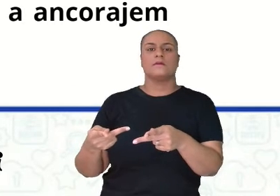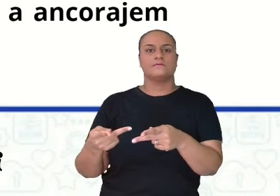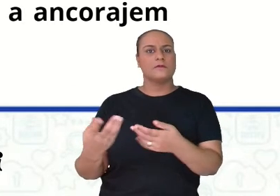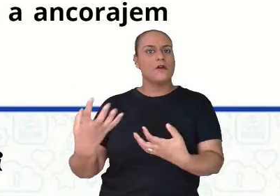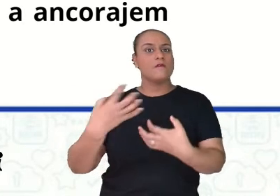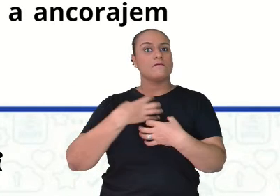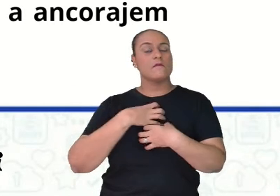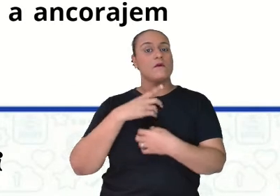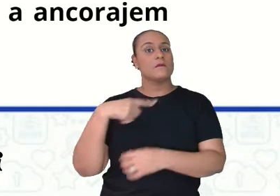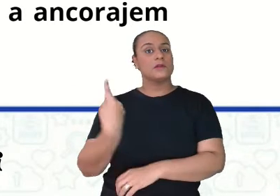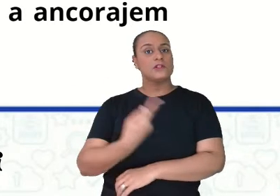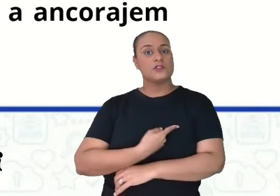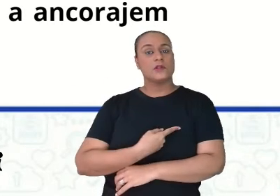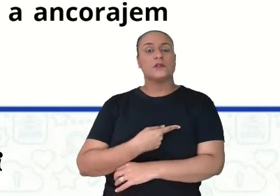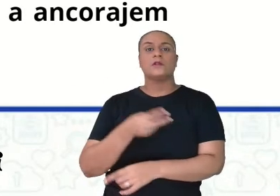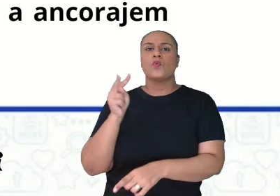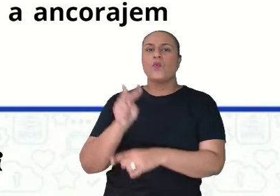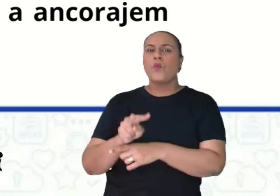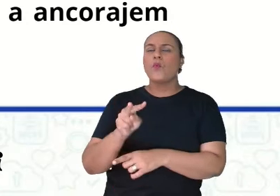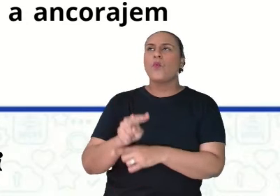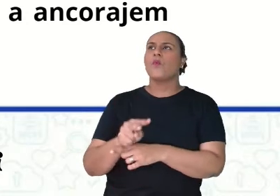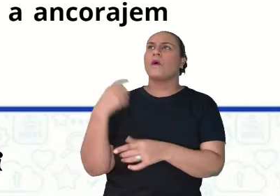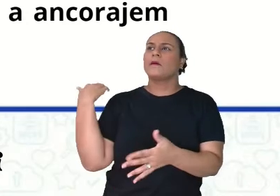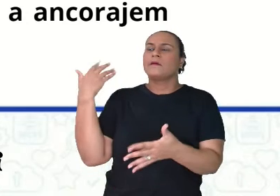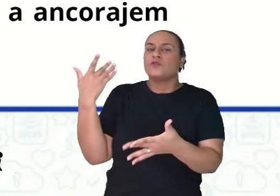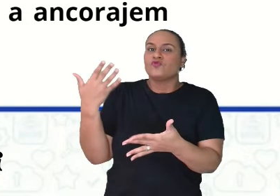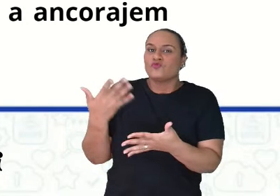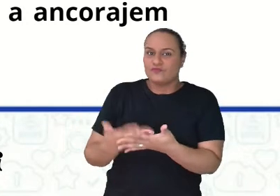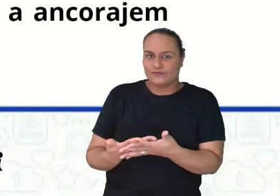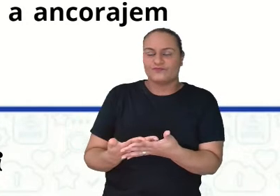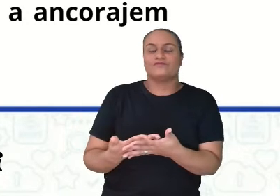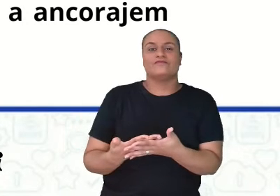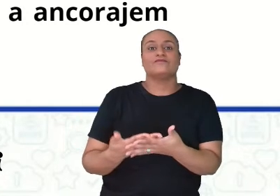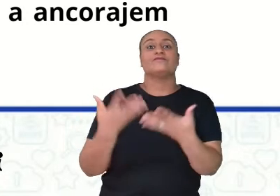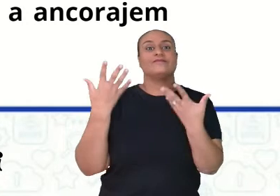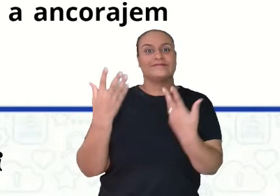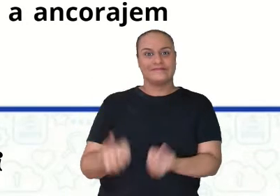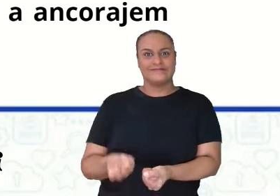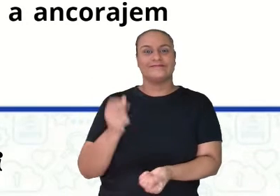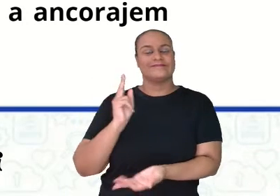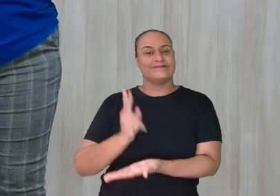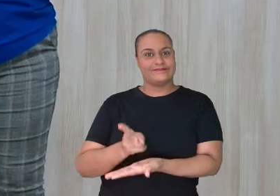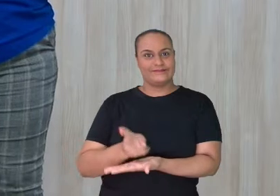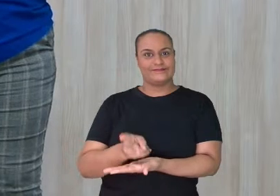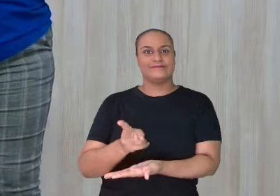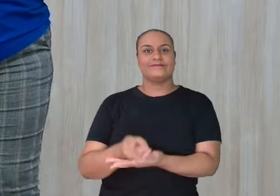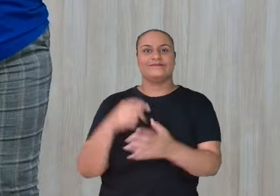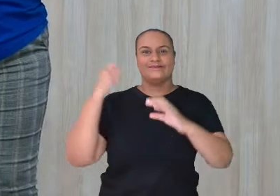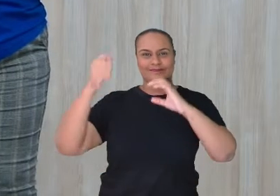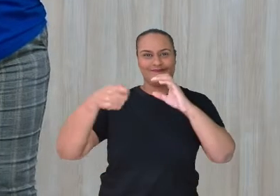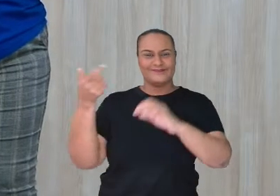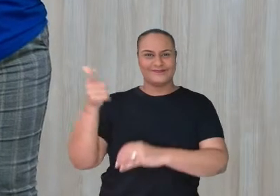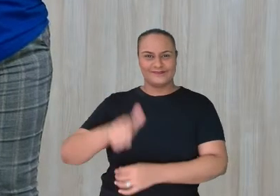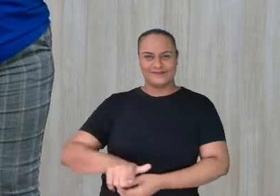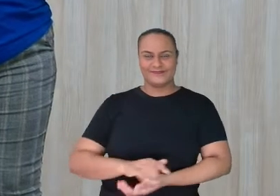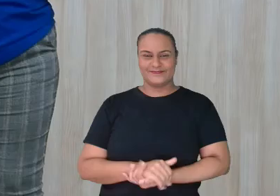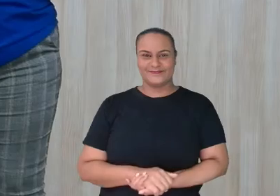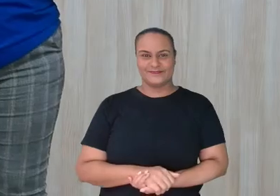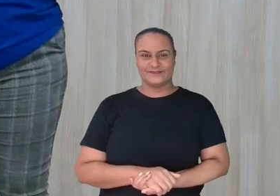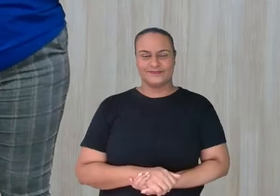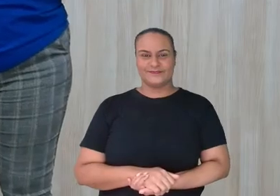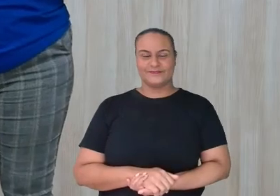gente preservar a nossa memória e a nossa história. Vamos seguindo, vamos ver mais um vídeo.